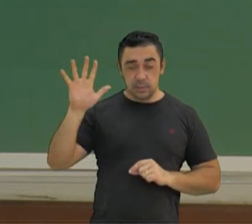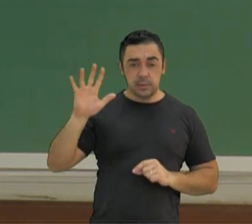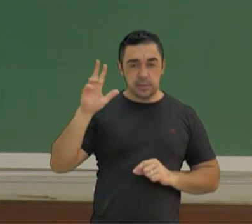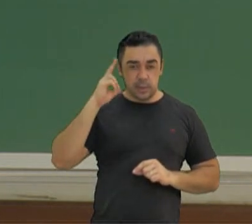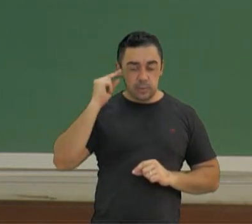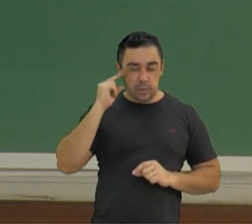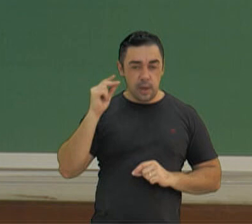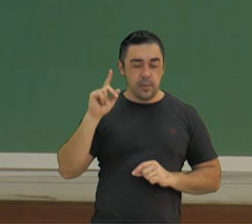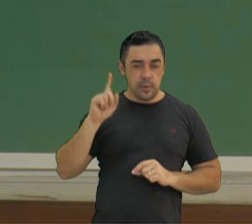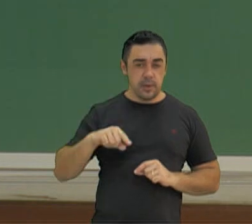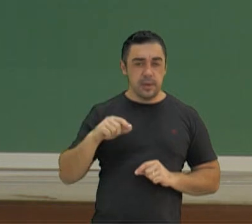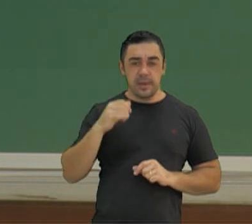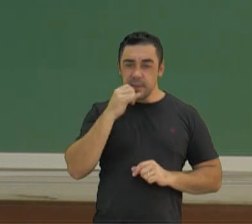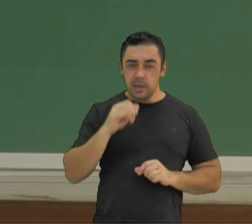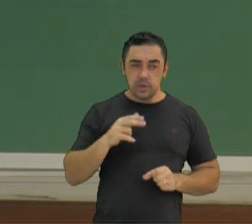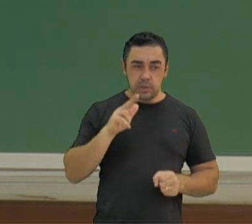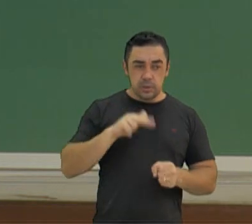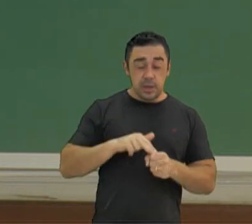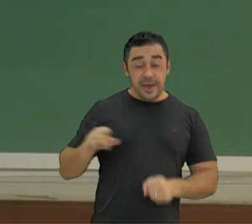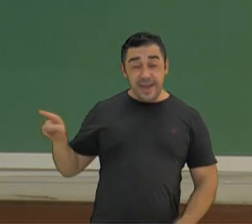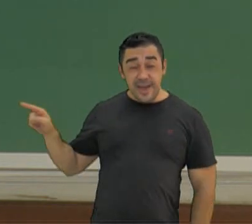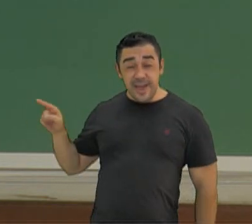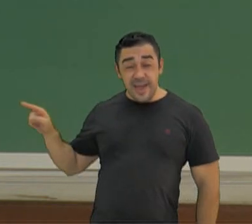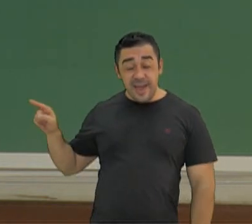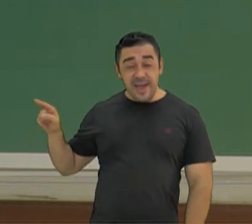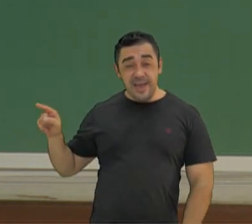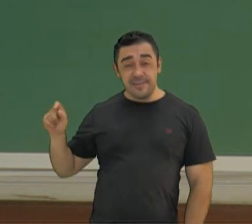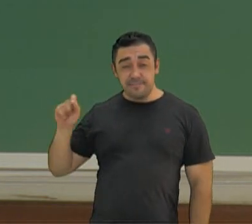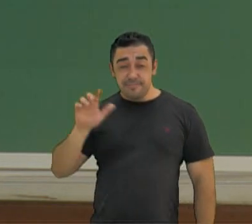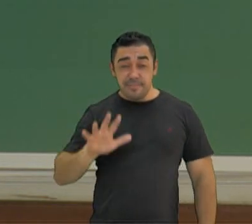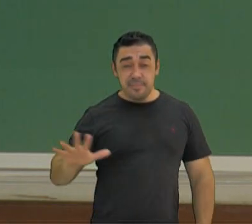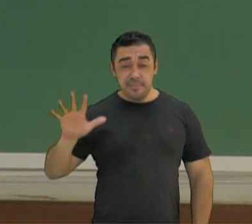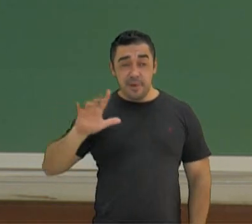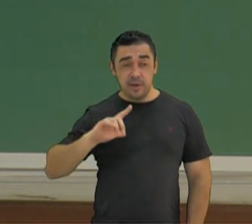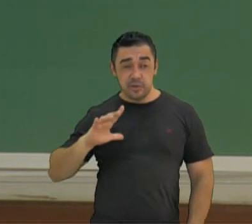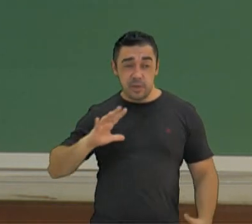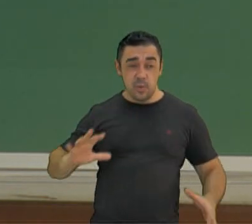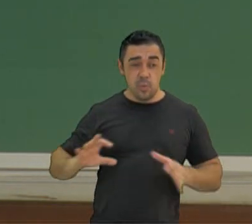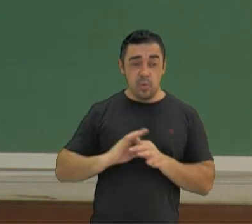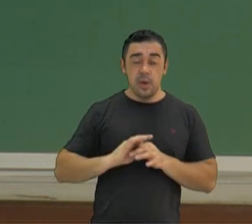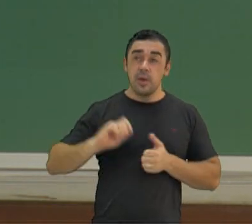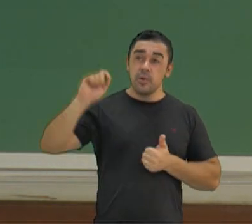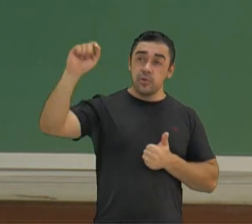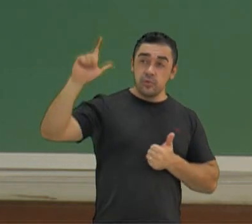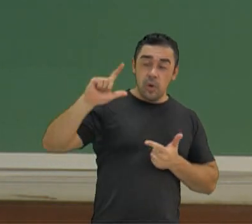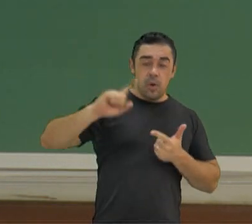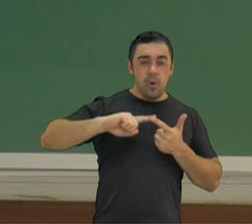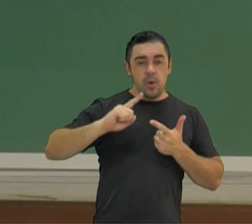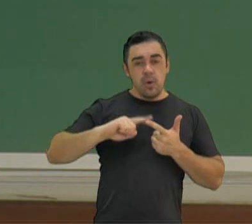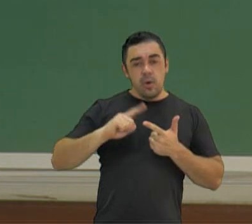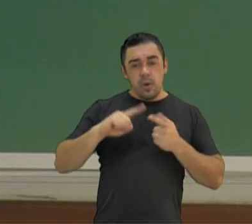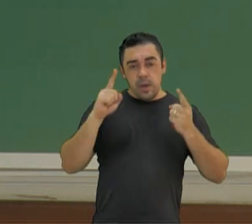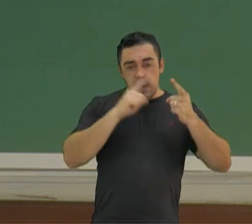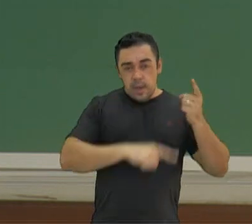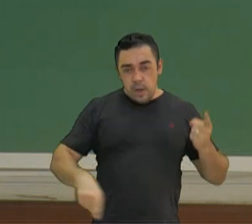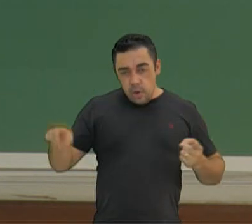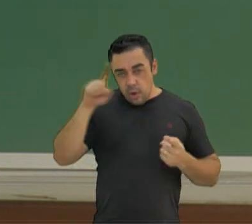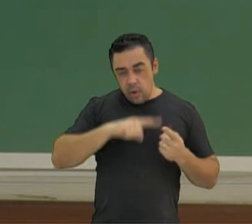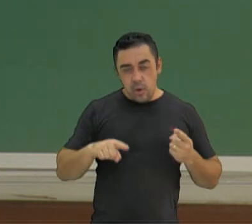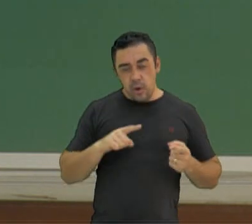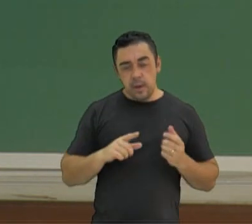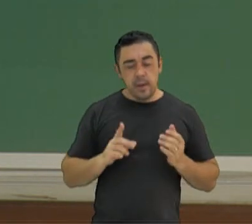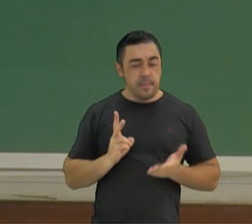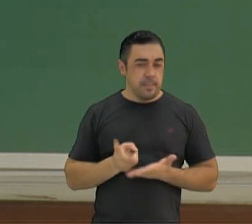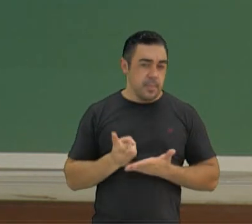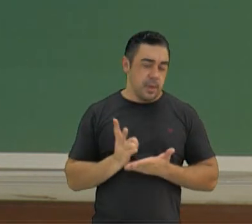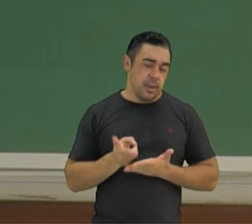imagem traduz uma situação que eu achei bem pertinente, onde junta a energia solar, eólica, dentro de um mesmo patamar